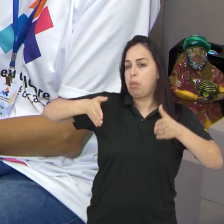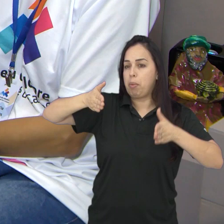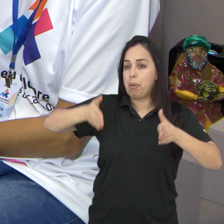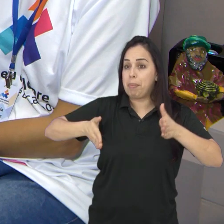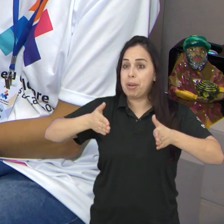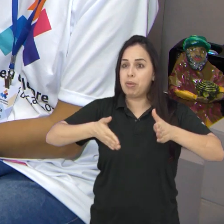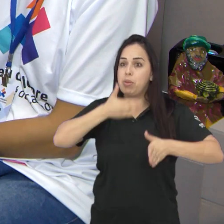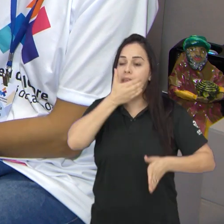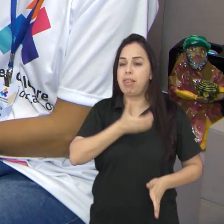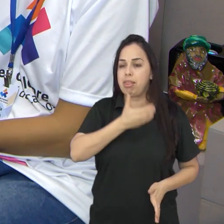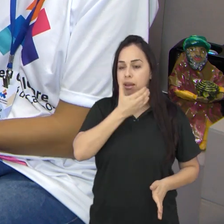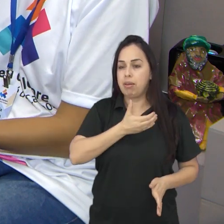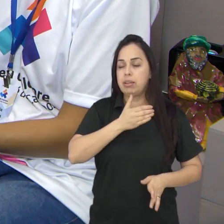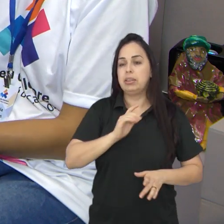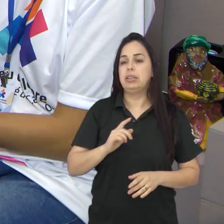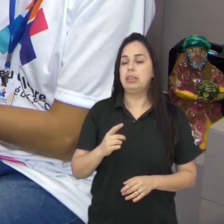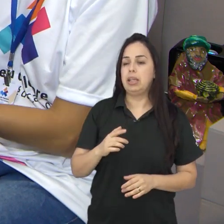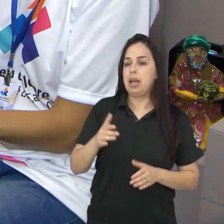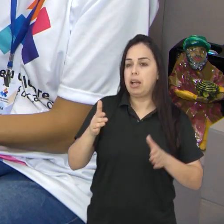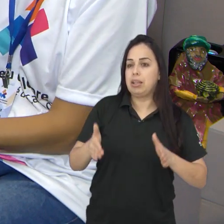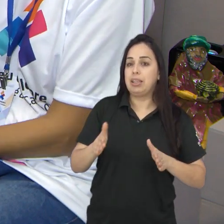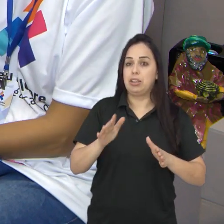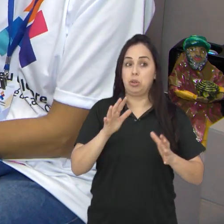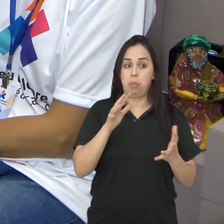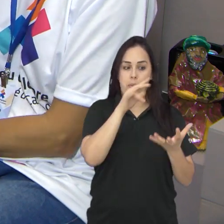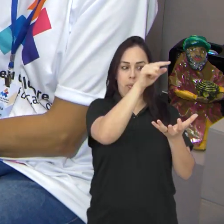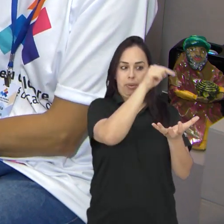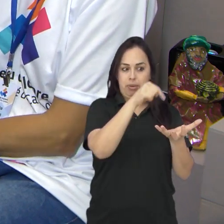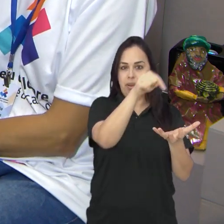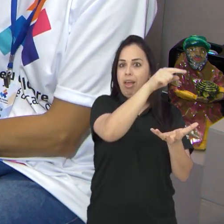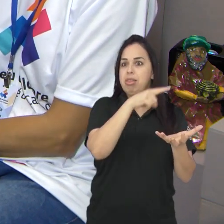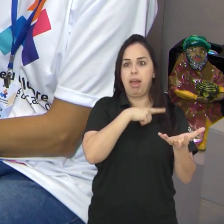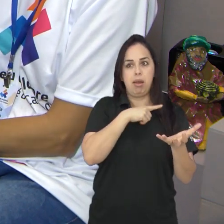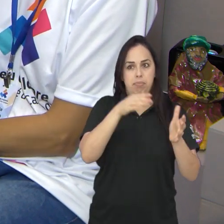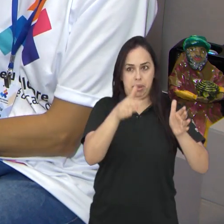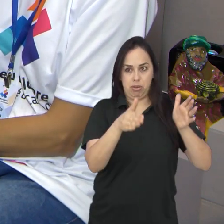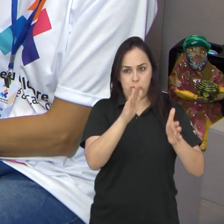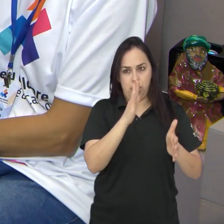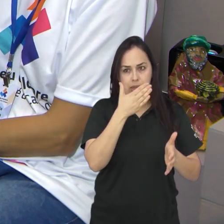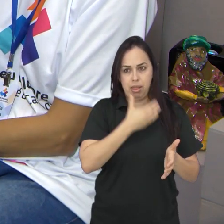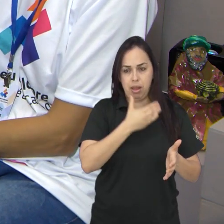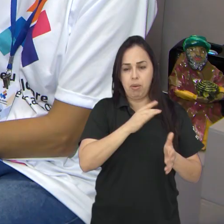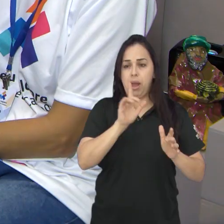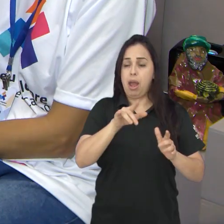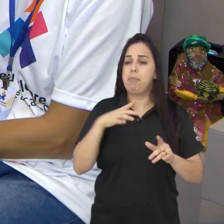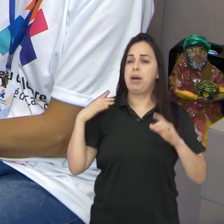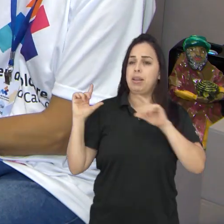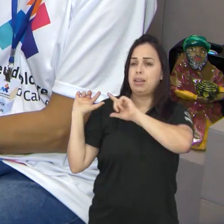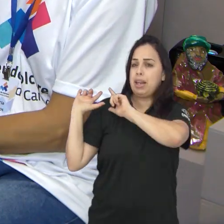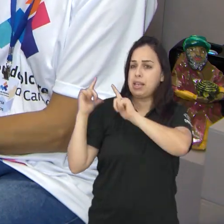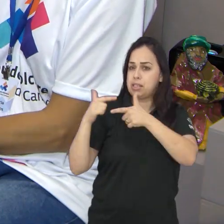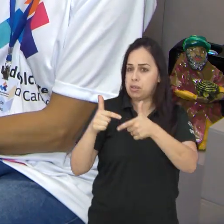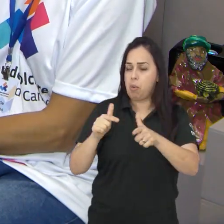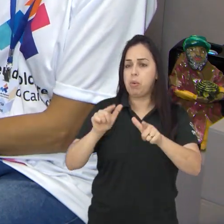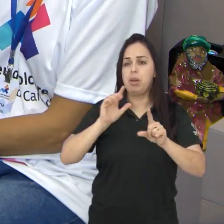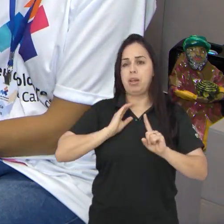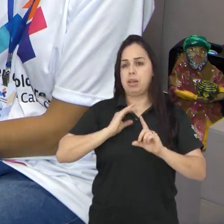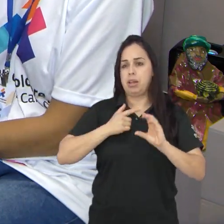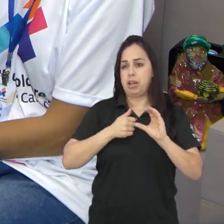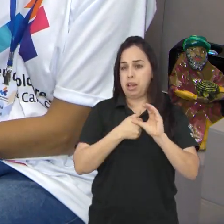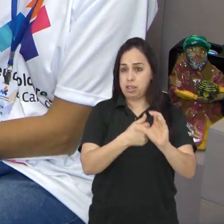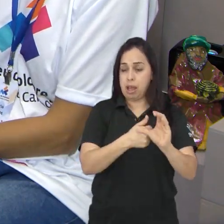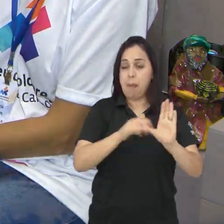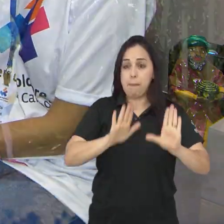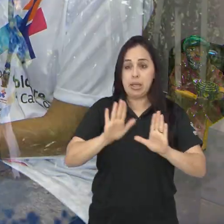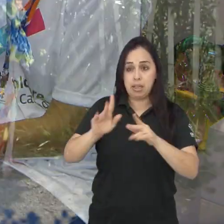momento natalino, né, que a gente tem no mundo todo, porque essa é uma tradição cristã.